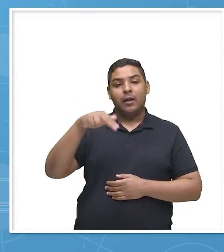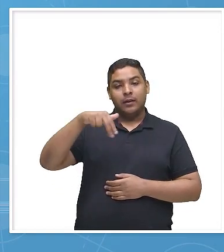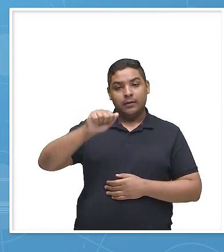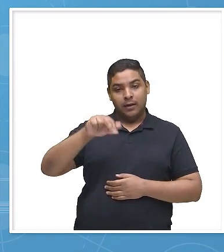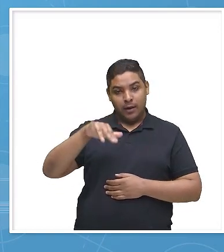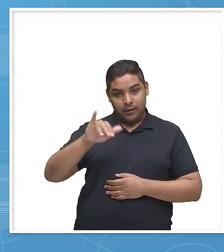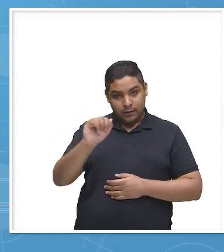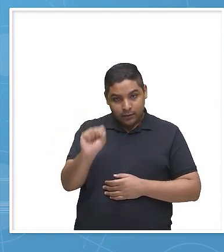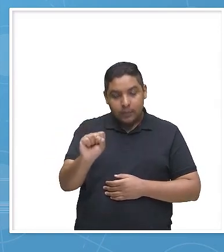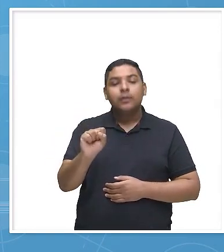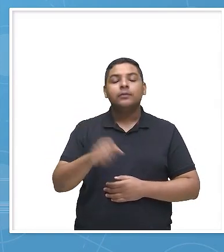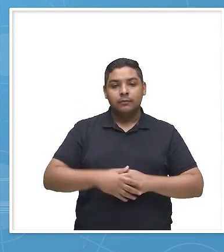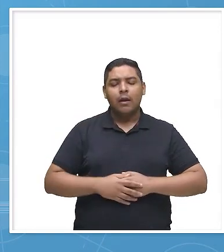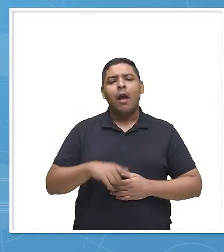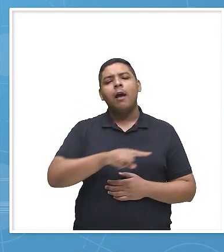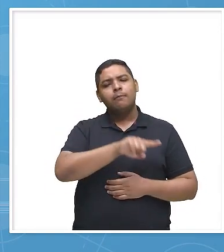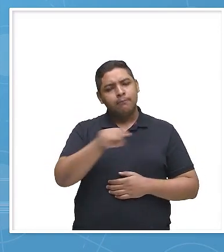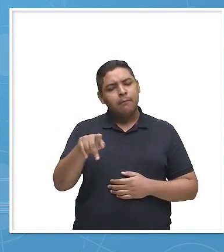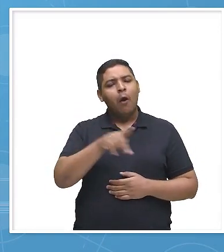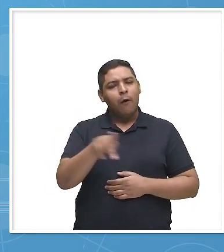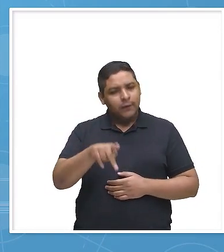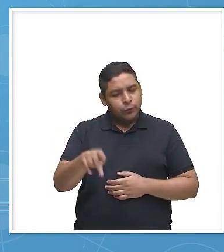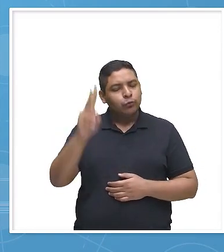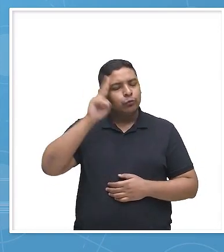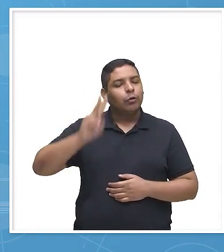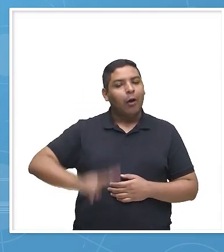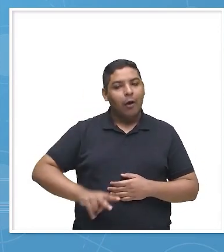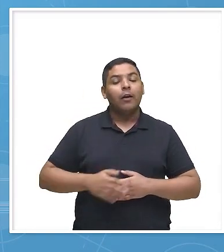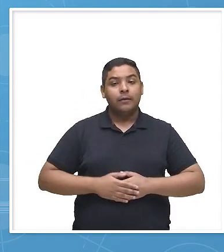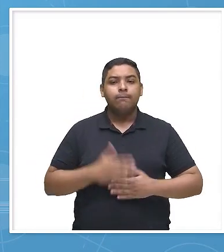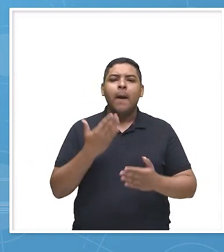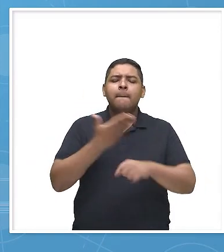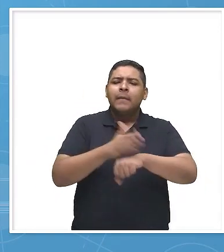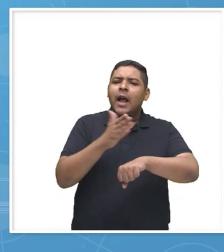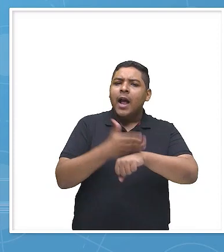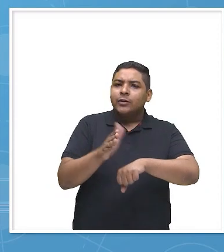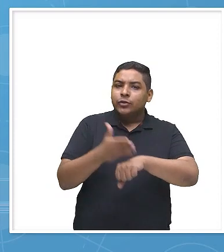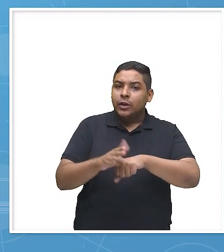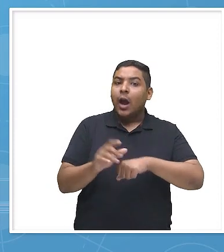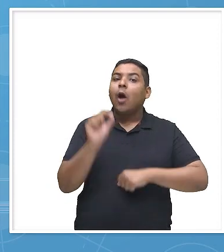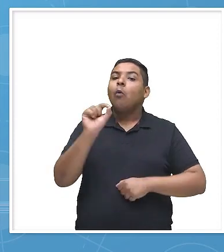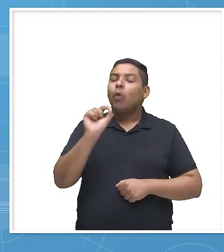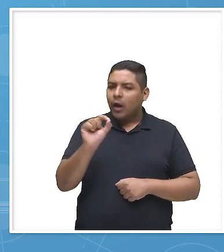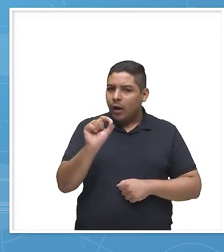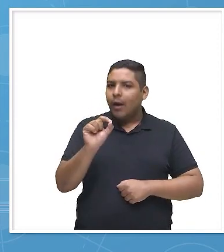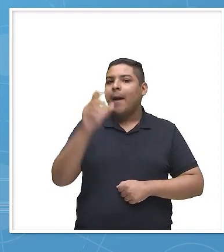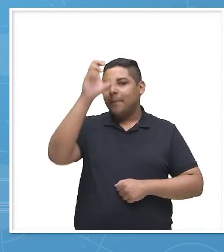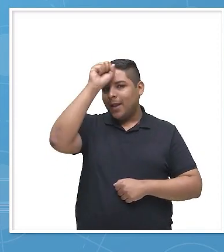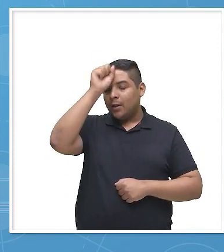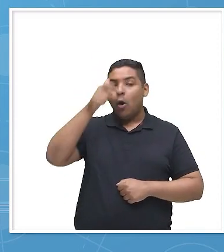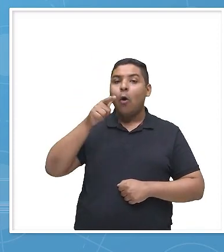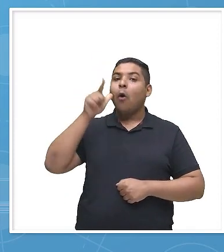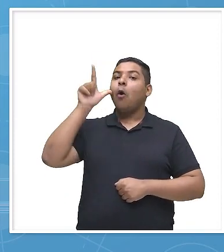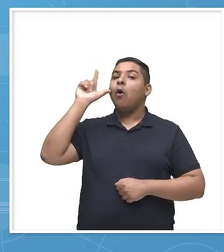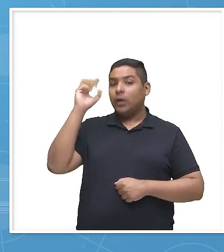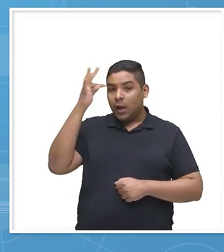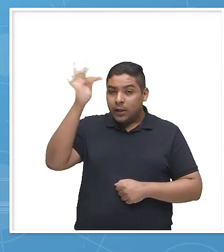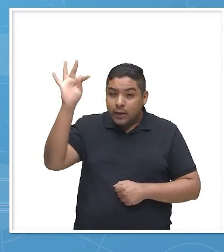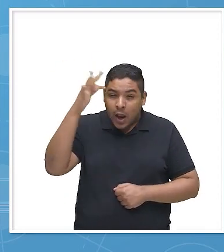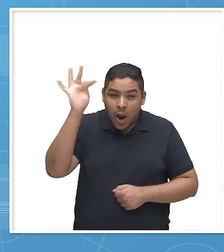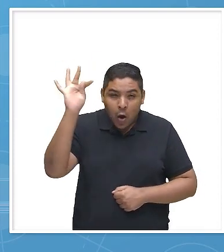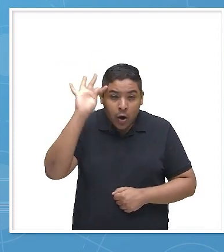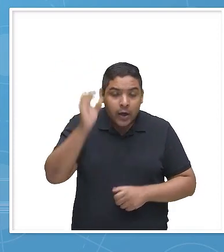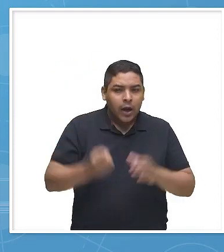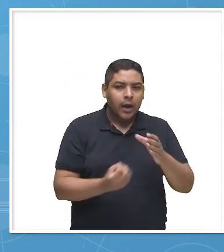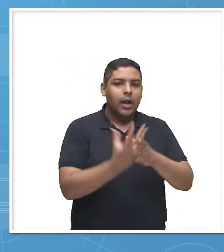de história, e hoje a gente vai praticar um pouquinho do que a gente aprendeu na aula de ontem sobre a questão das teorias evolucionistas e